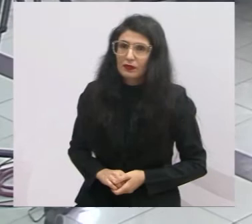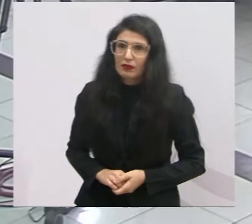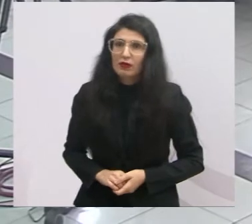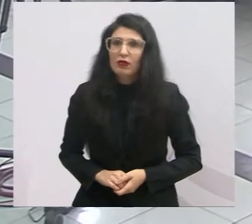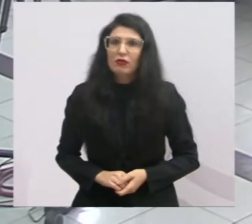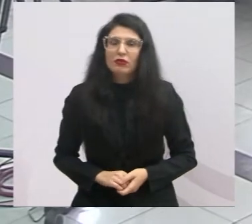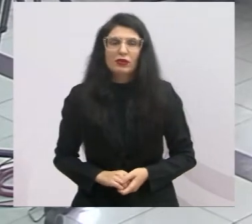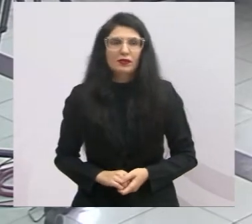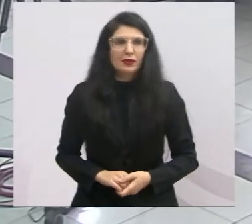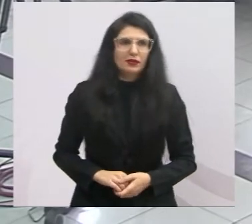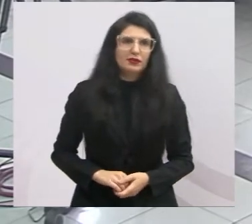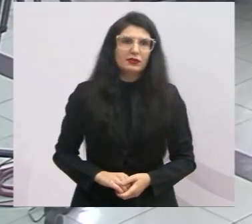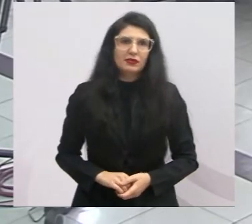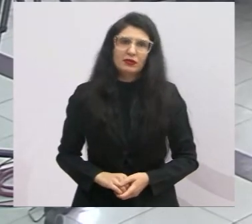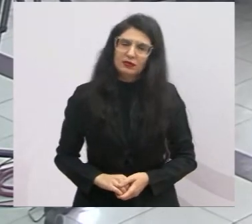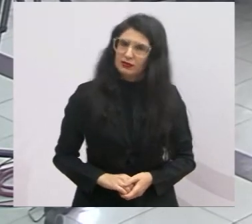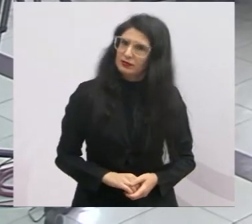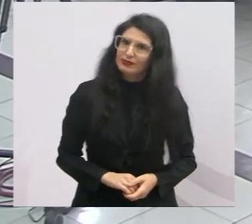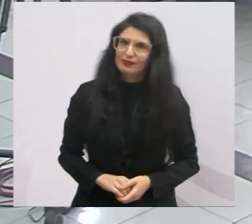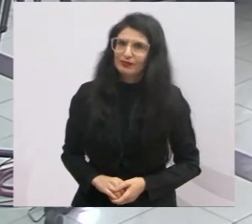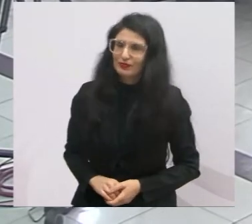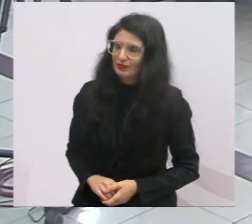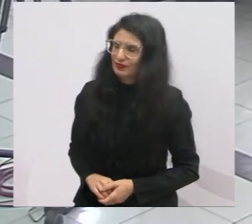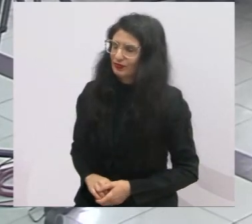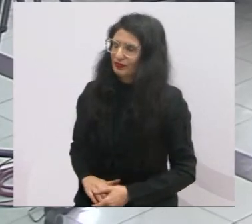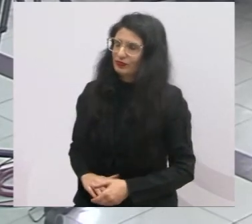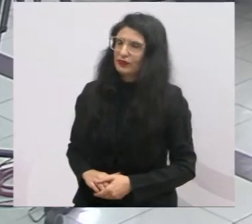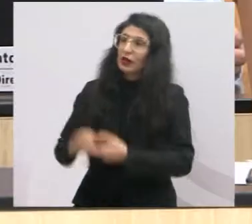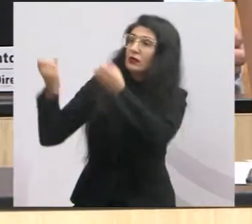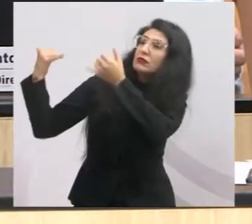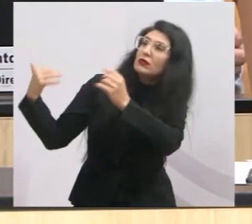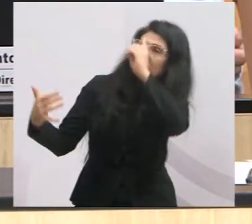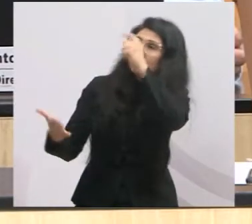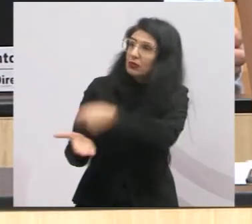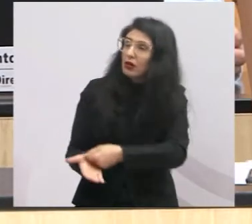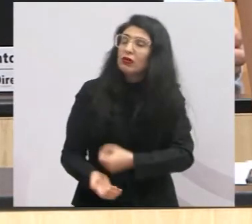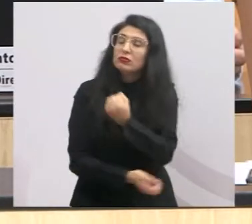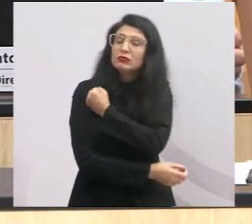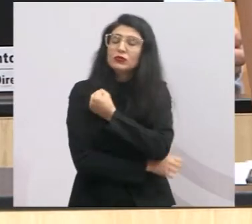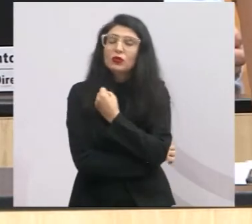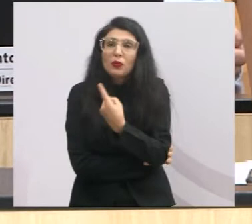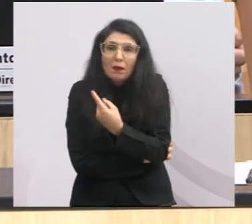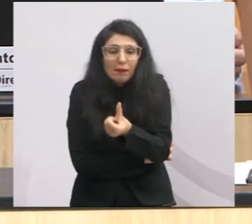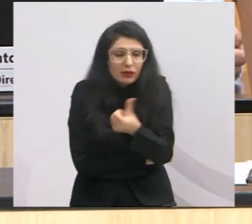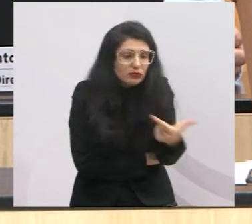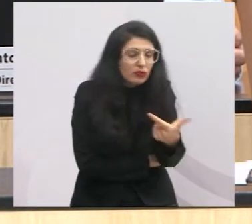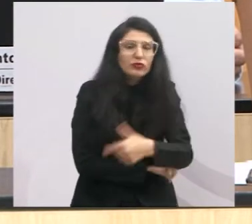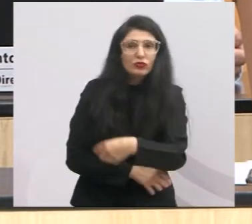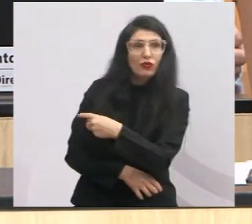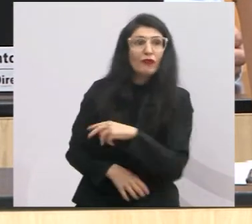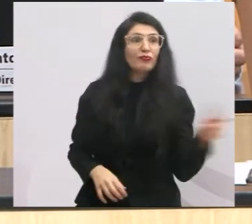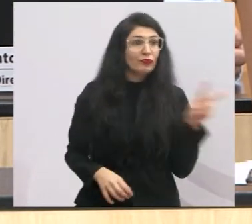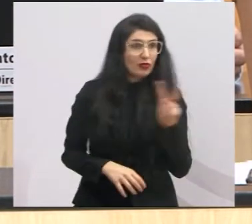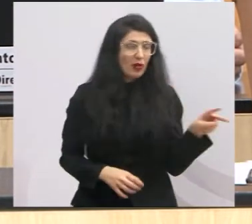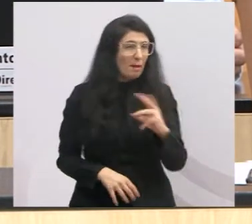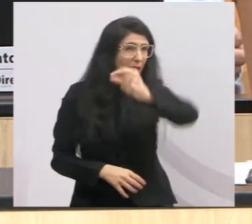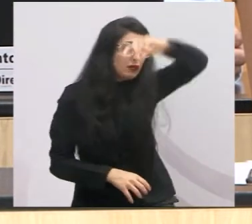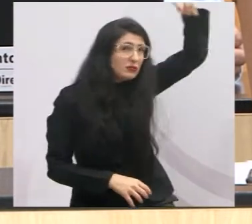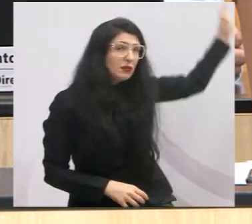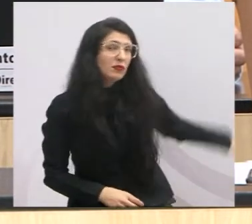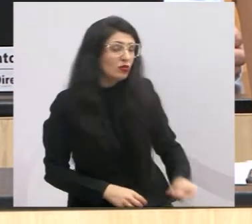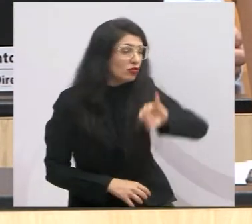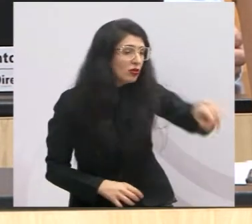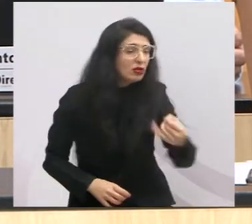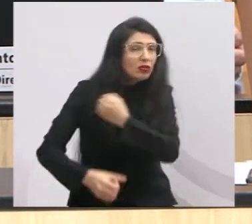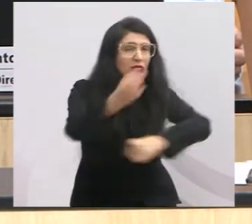cumpridas as formalidades regimentais, seja constado na ata do trabalho dessa sessão o registro de nossas